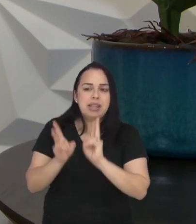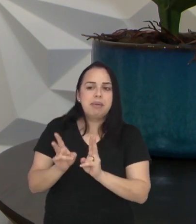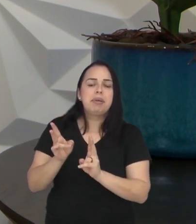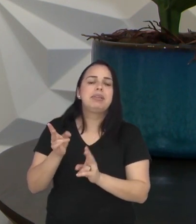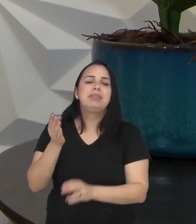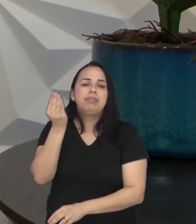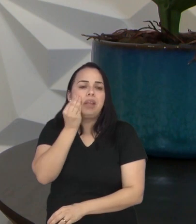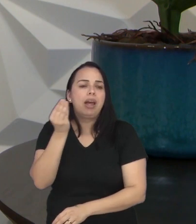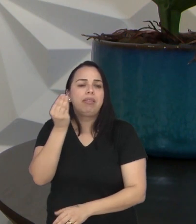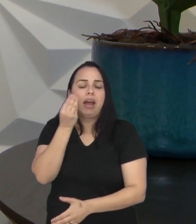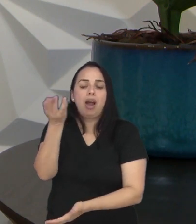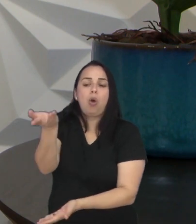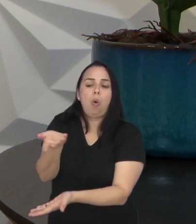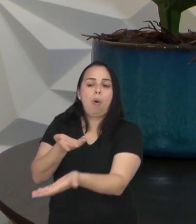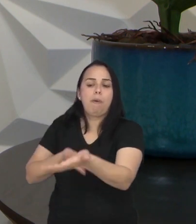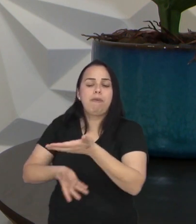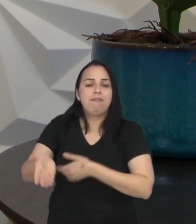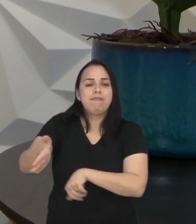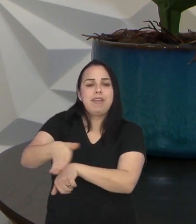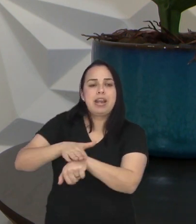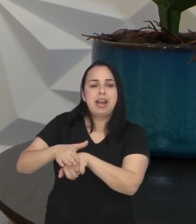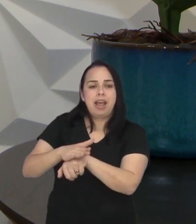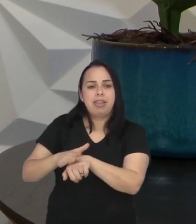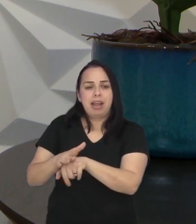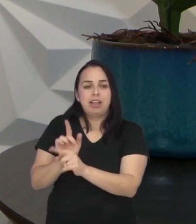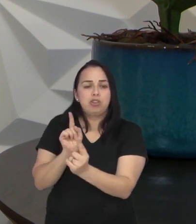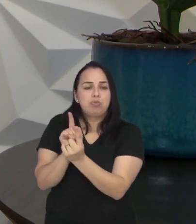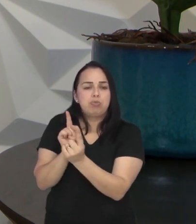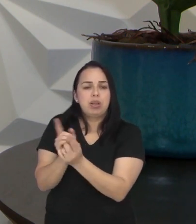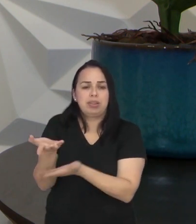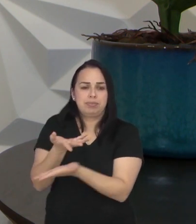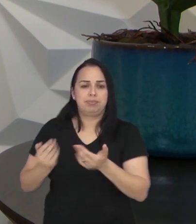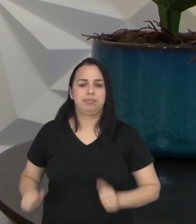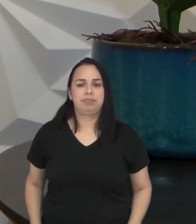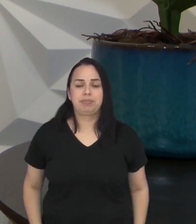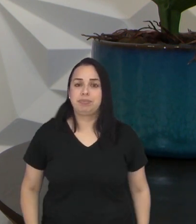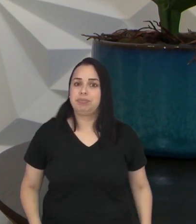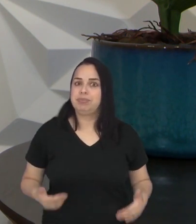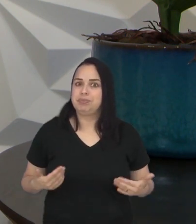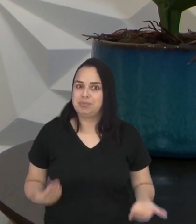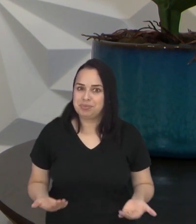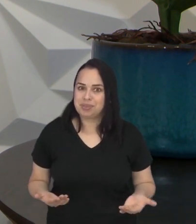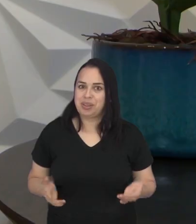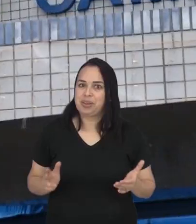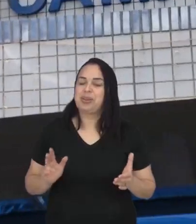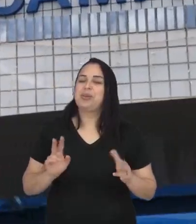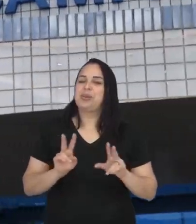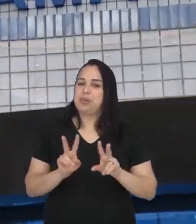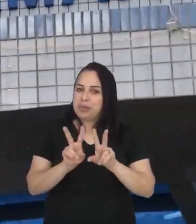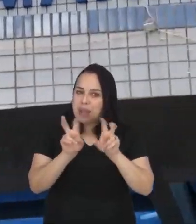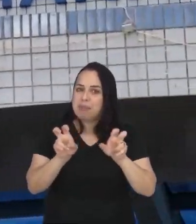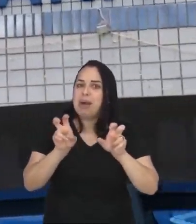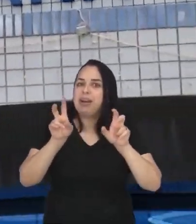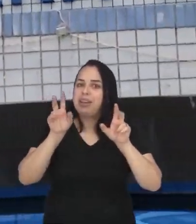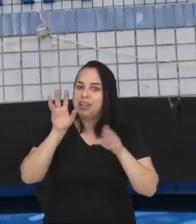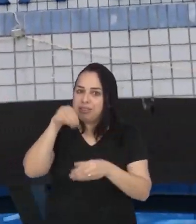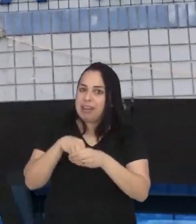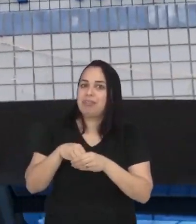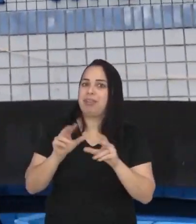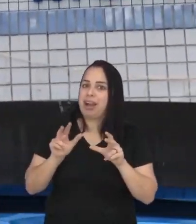só o desse ano, mas vários outros temas da campanha da fraternidade ultrapassaram as portas da igreja e emitiram mensagens